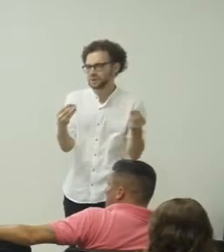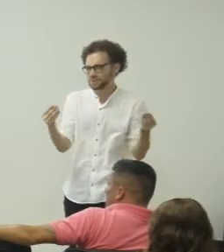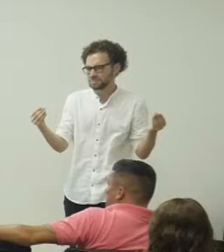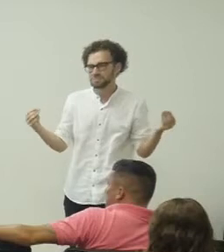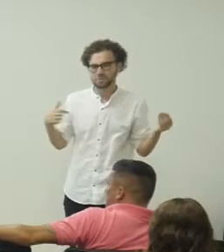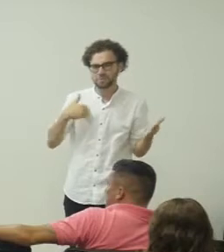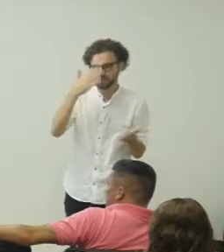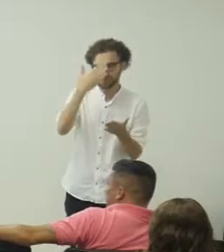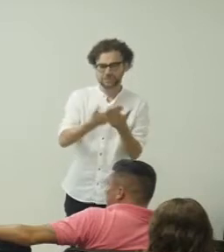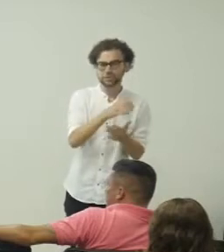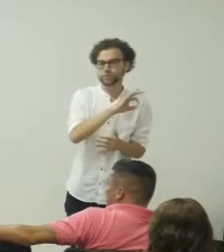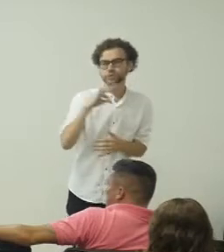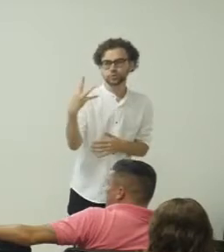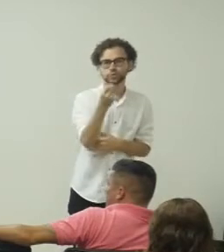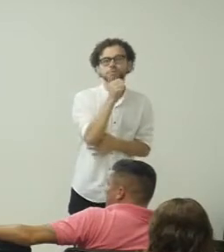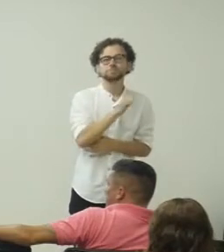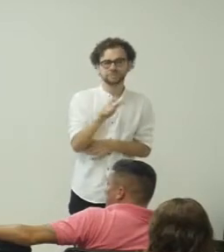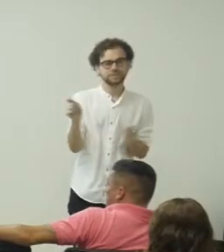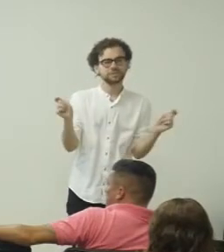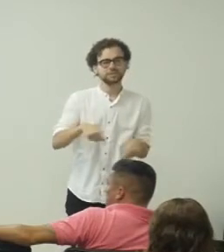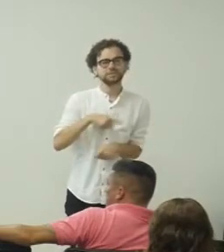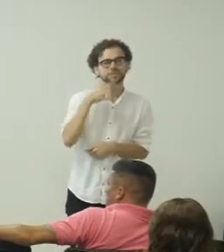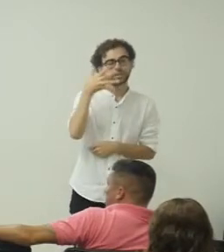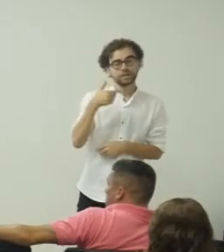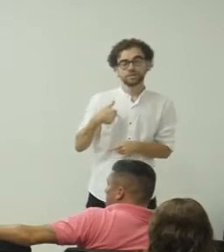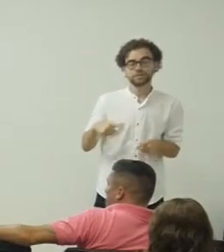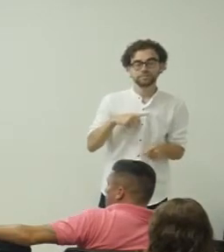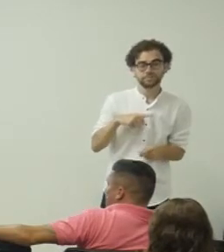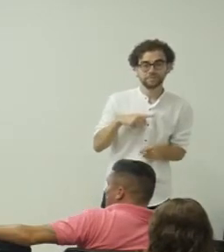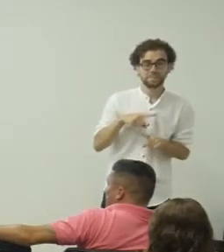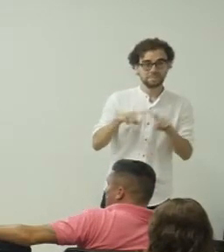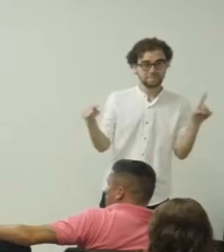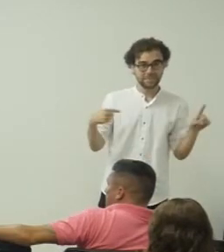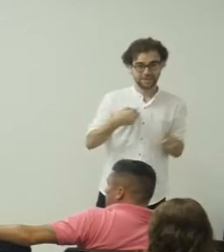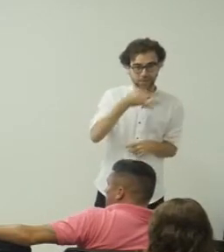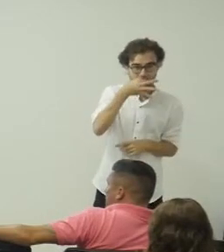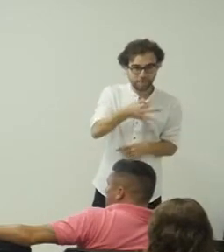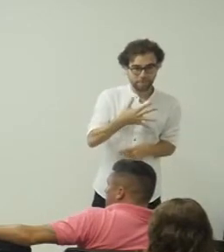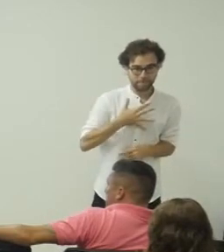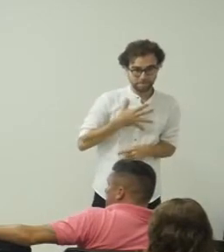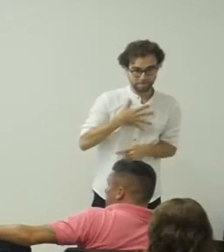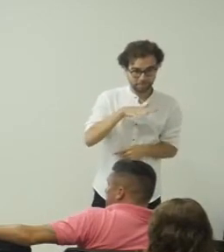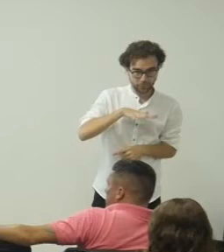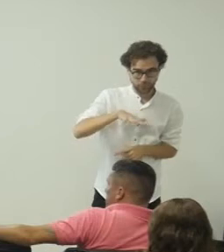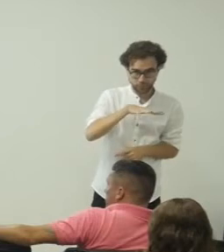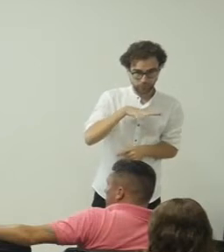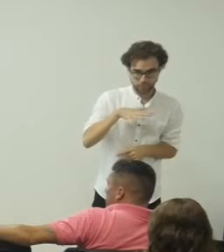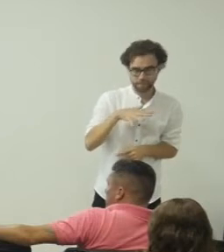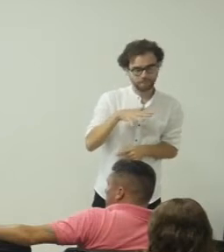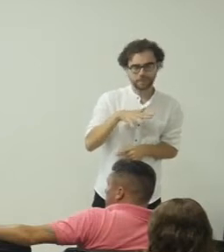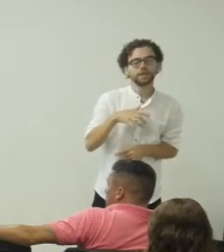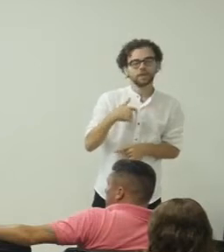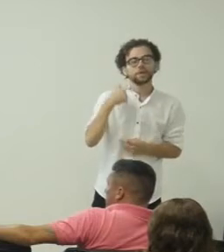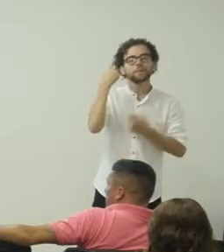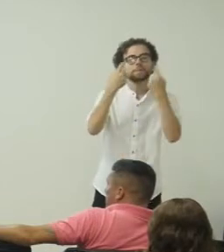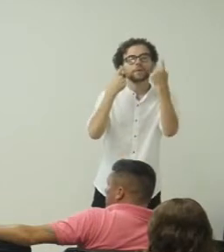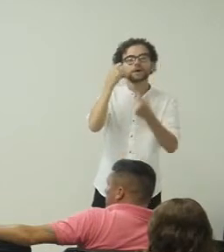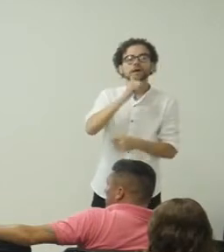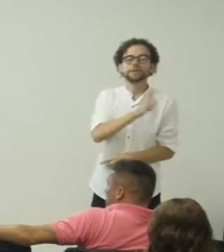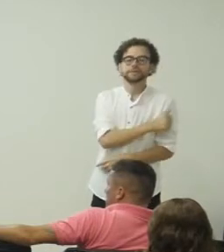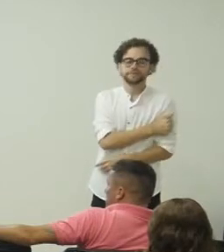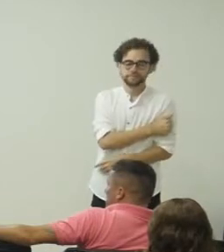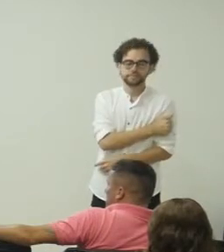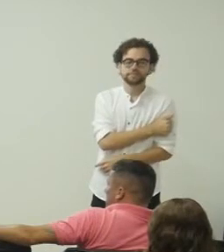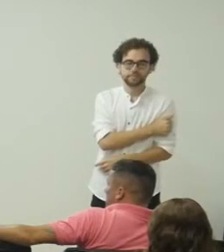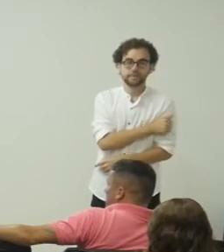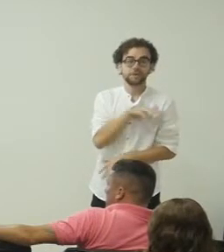capaz de ter um caso para contar. Eu tenho. Mas eu não vou falar do meu caso, porque eu me preocupo com as alunas que, ainda por cima, não